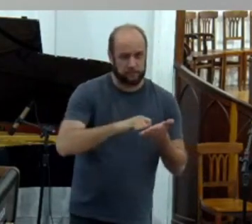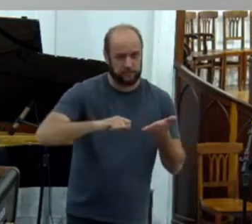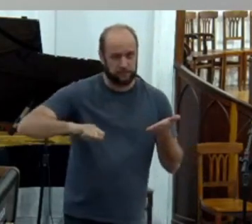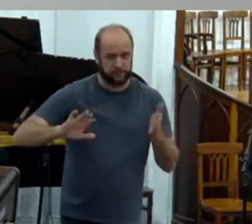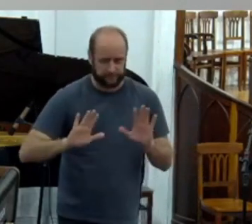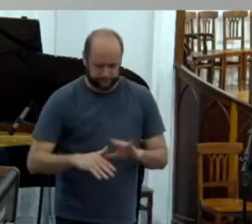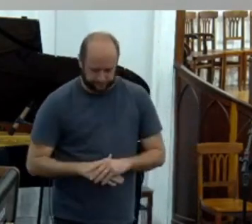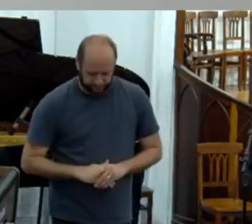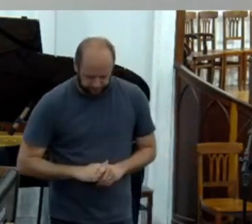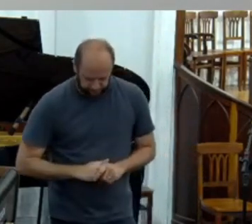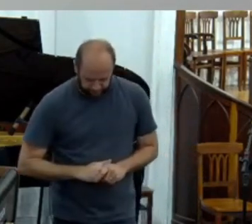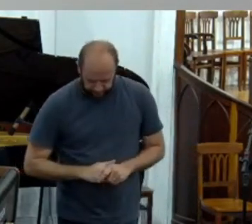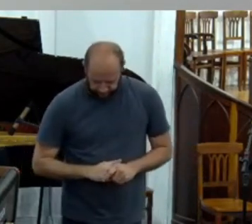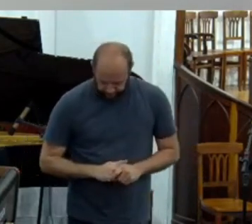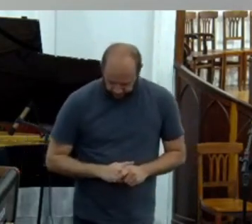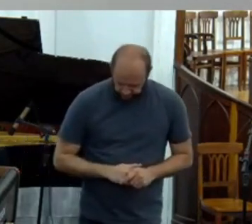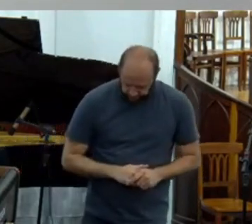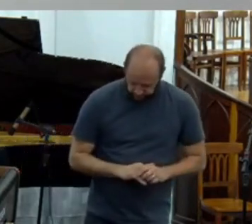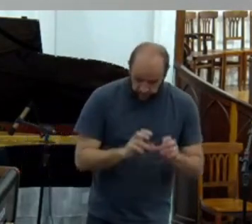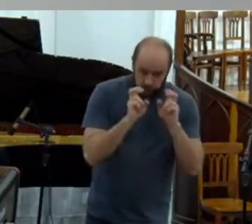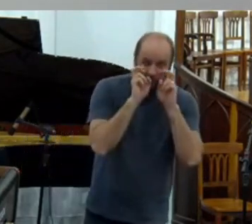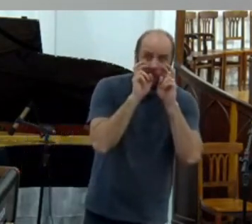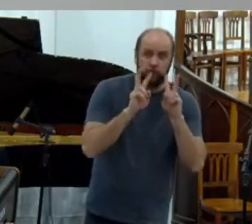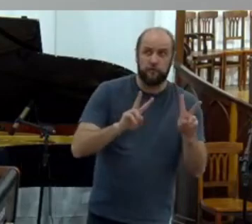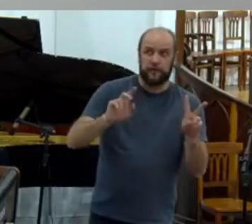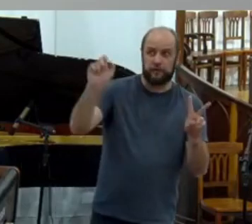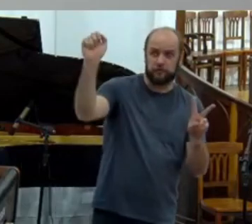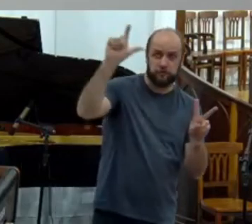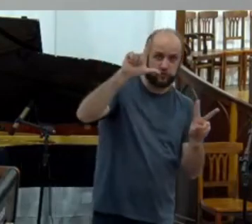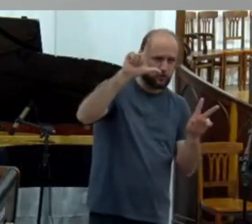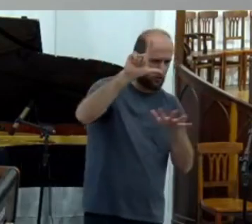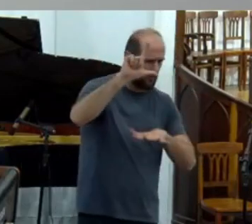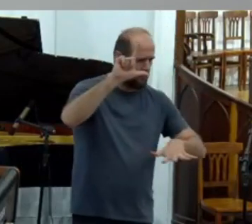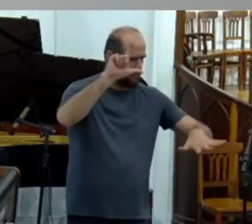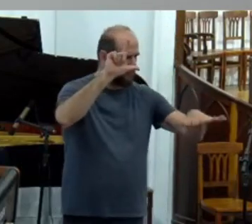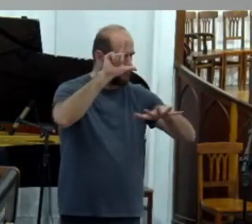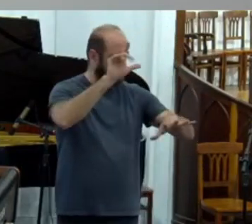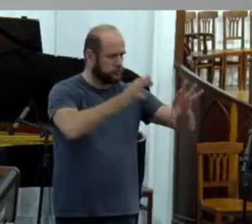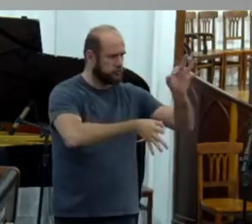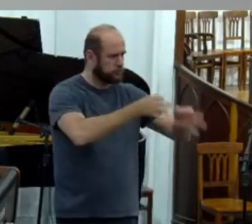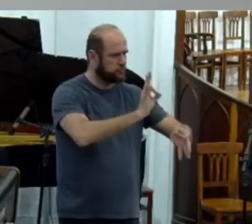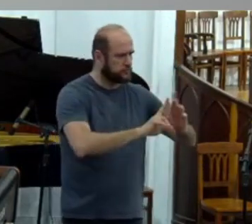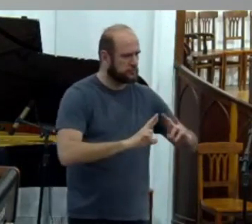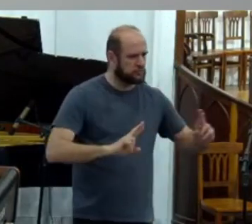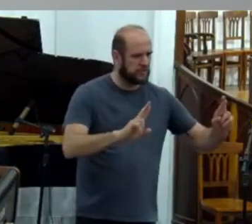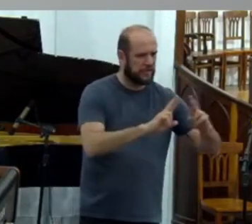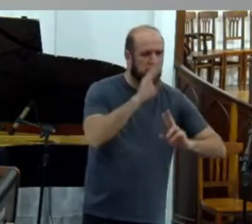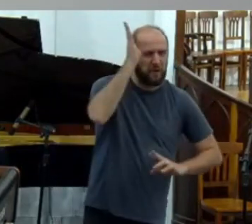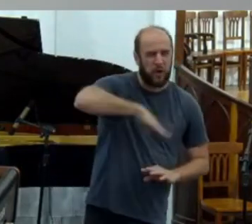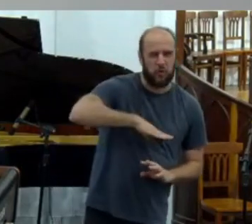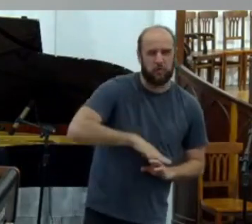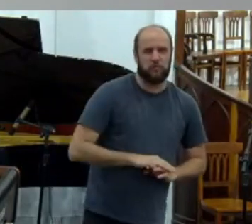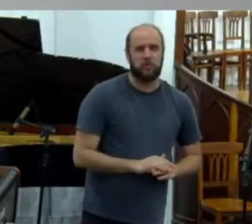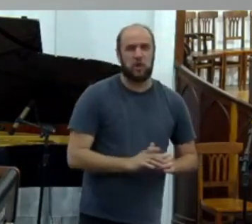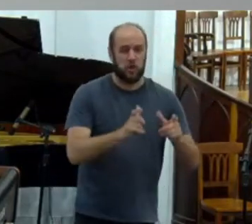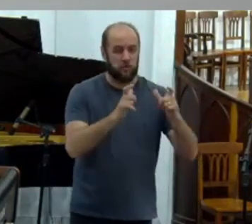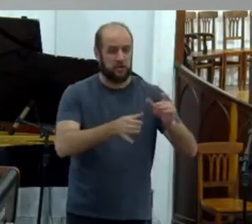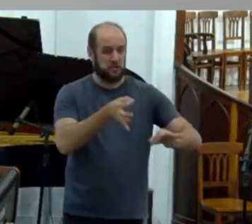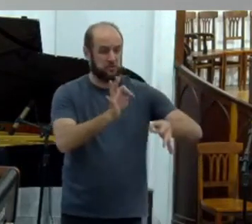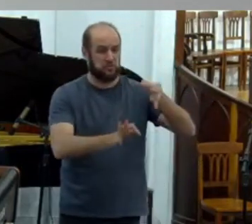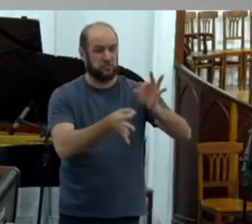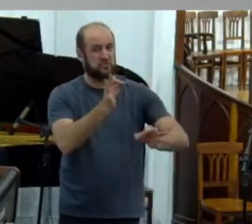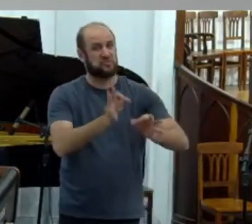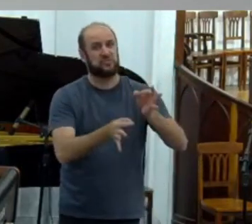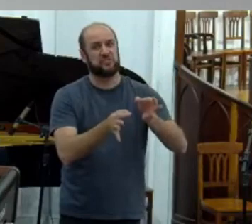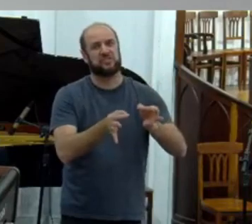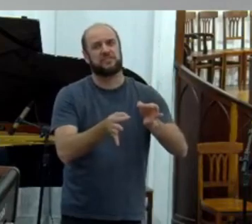do versículo 16. Vi ainda debaixo do sol que no lugar do juízo reinava maldade, e no lugar da justiça